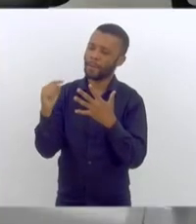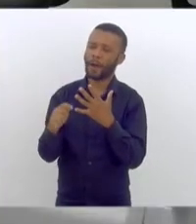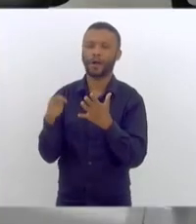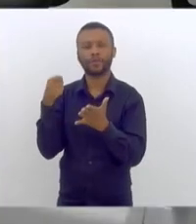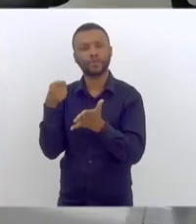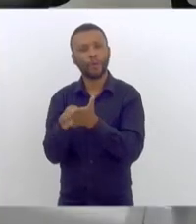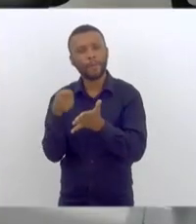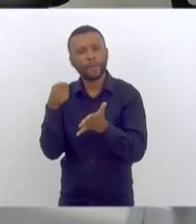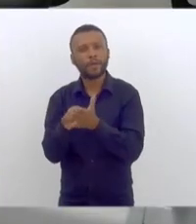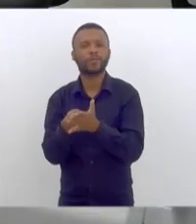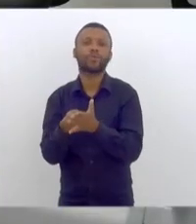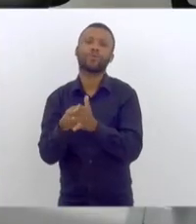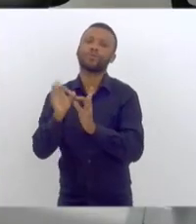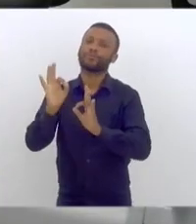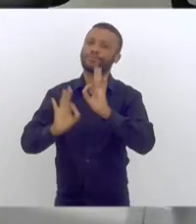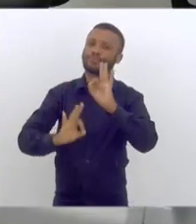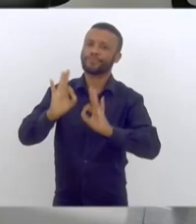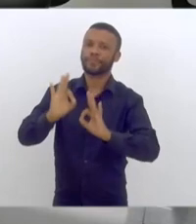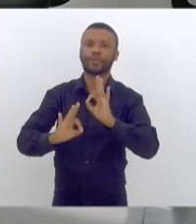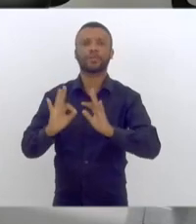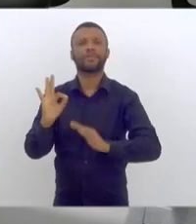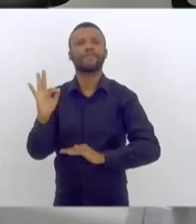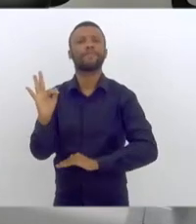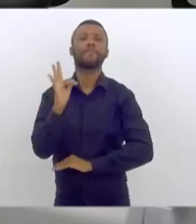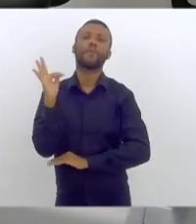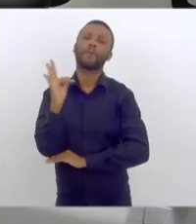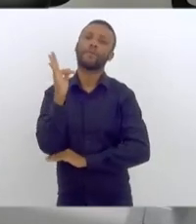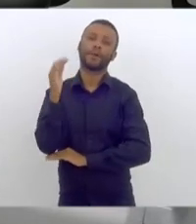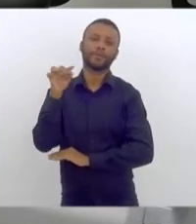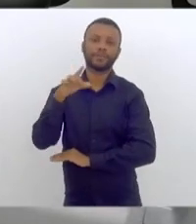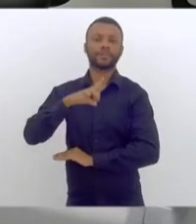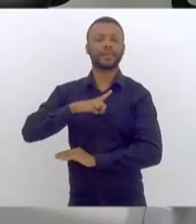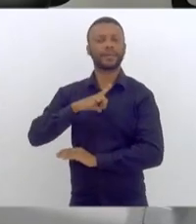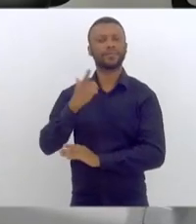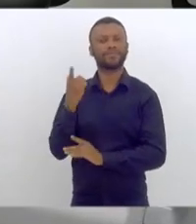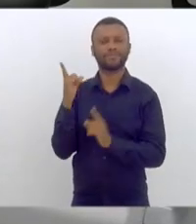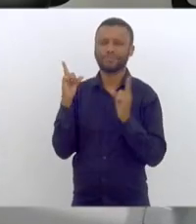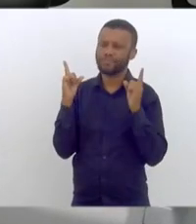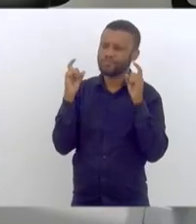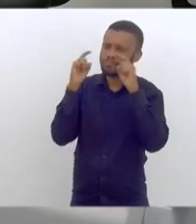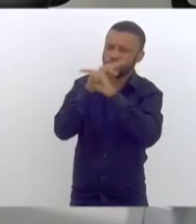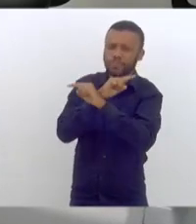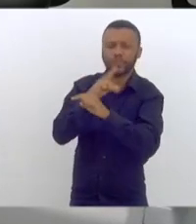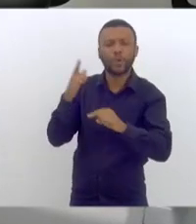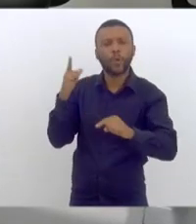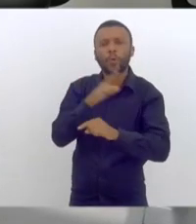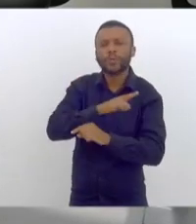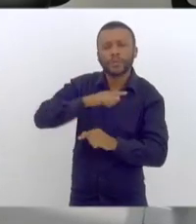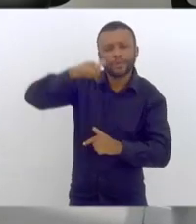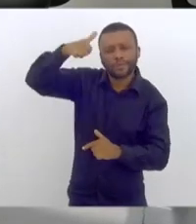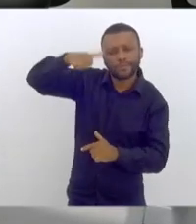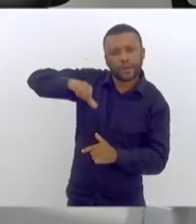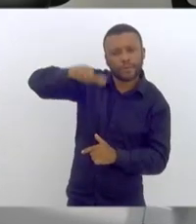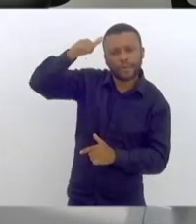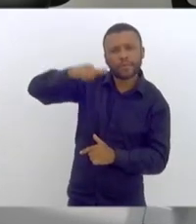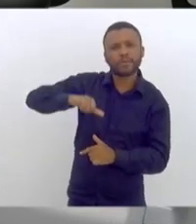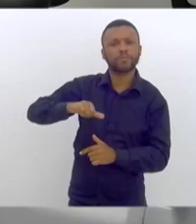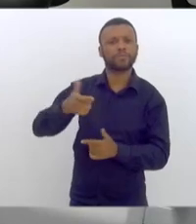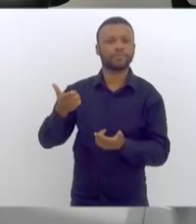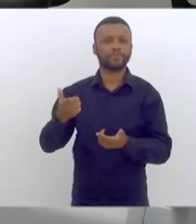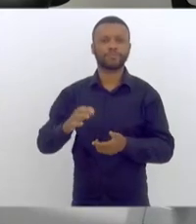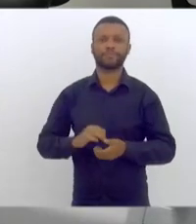obrigações que formalmente existe uma dificuldade de verificar em termos operacionais